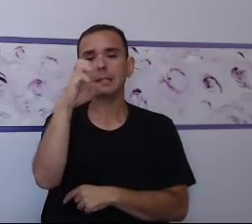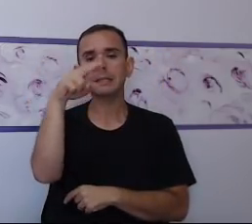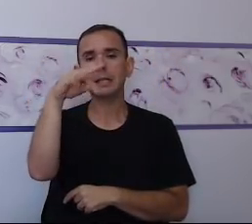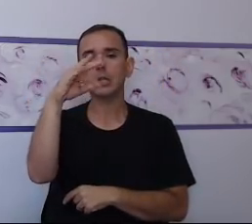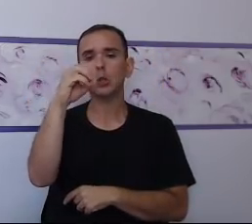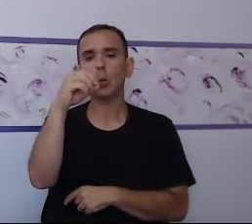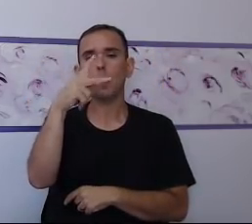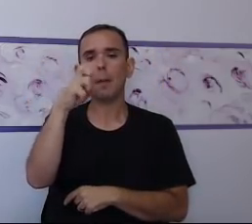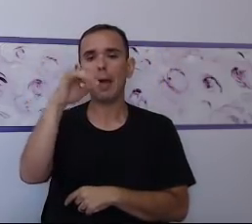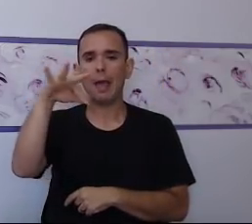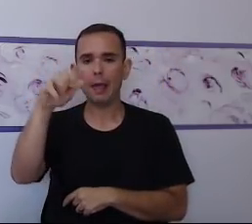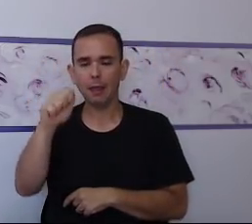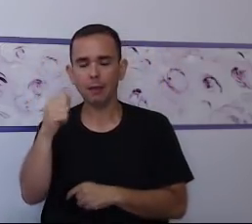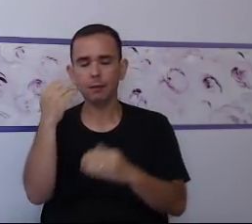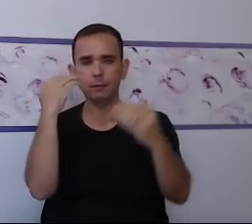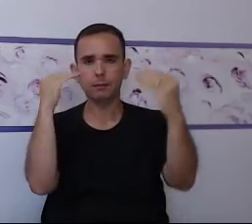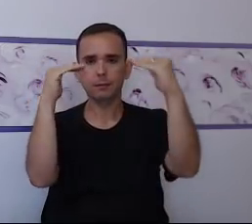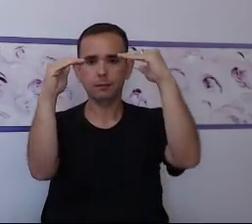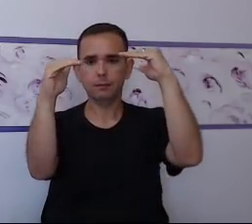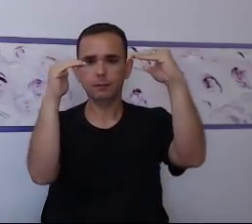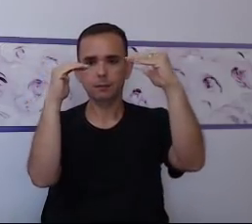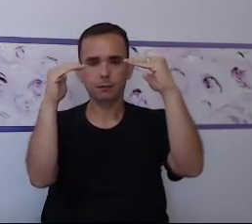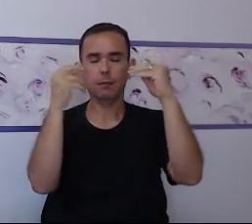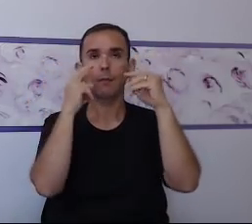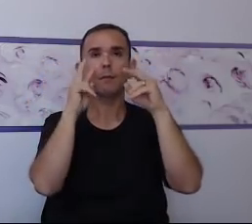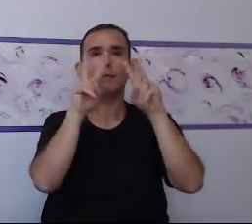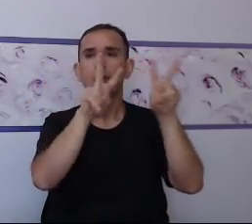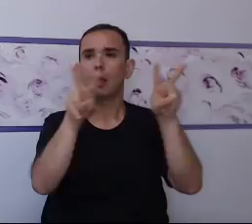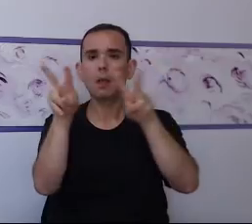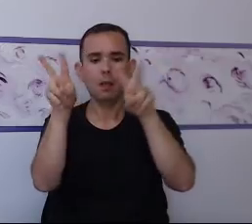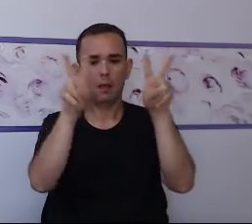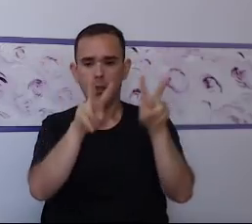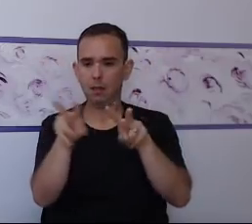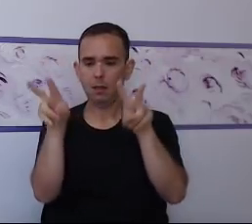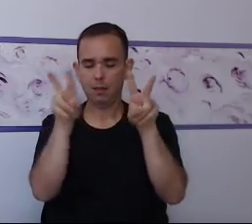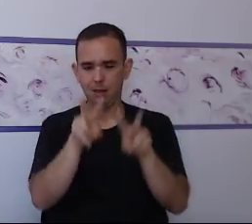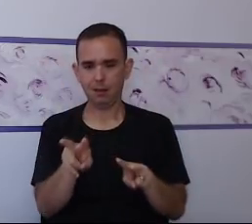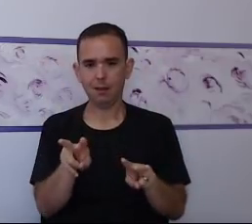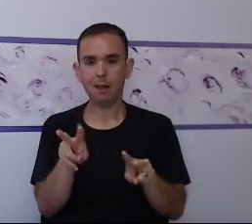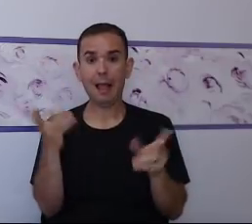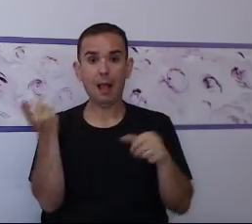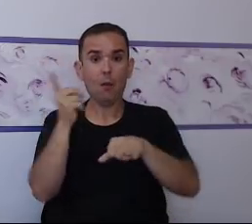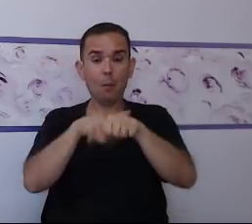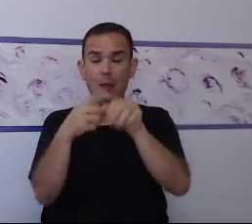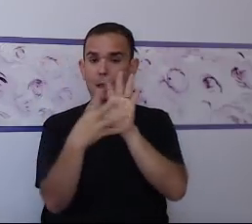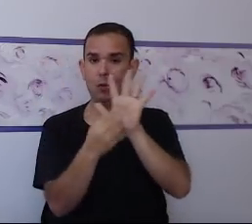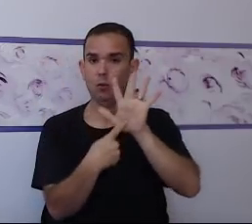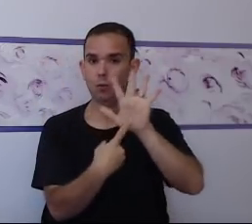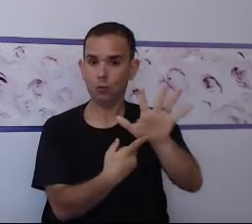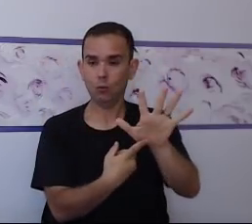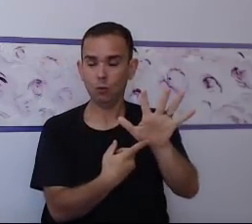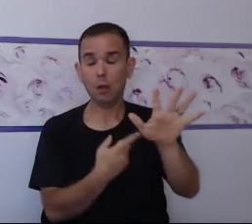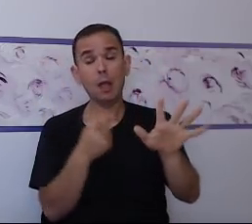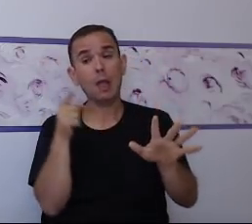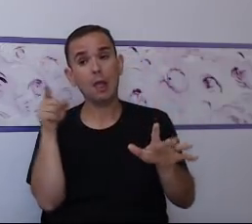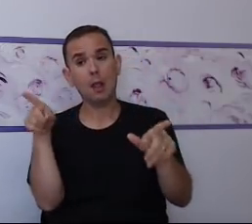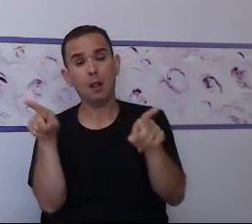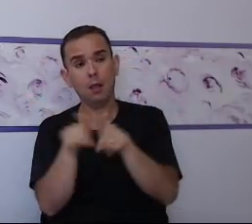dou atividade com pareamento e peço para que ele realize, né? A partir do modelo que eu dou, eu peço para